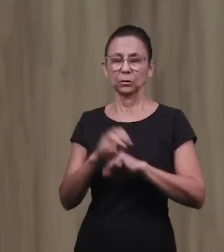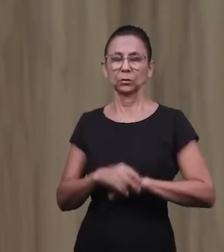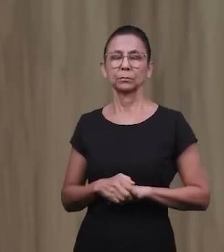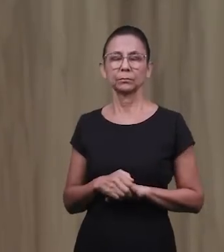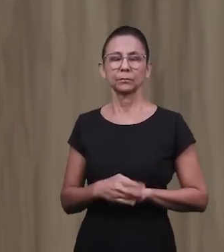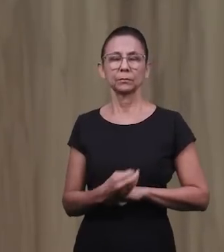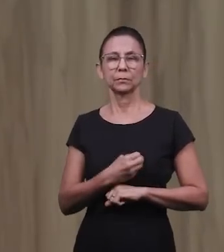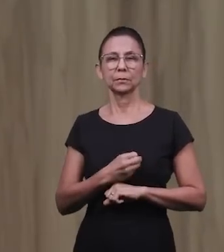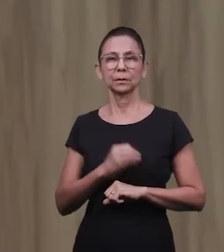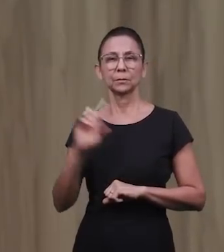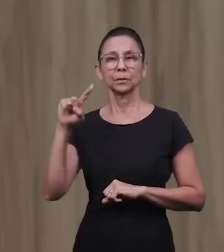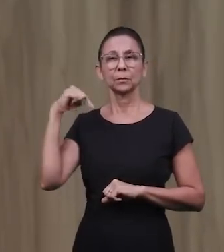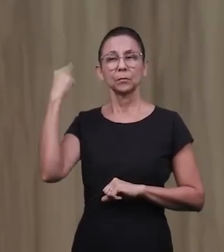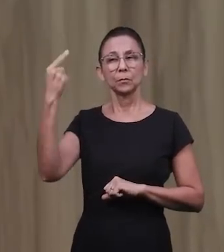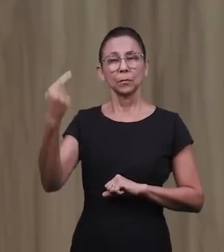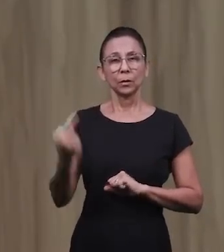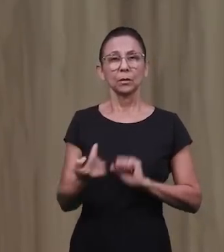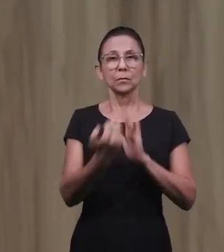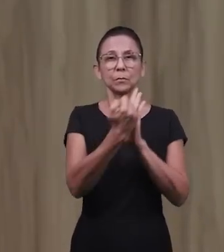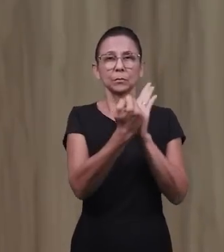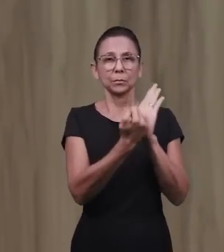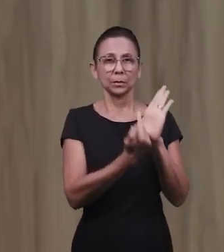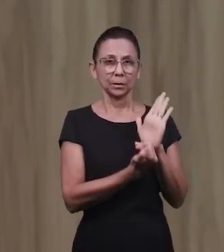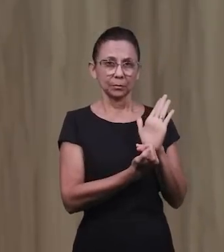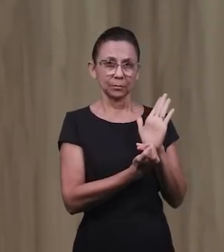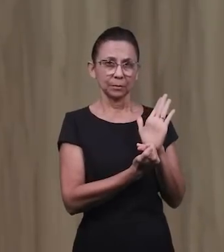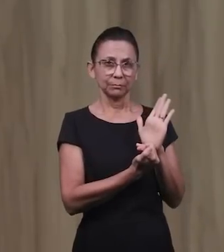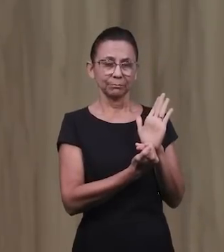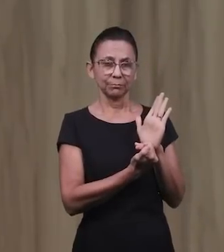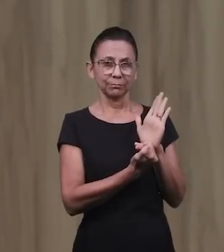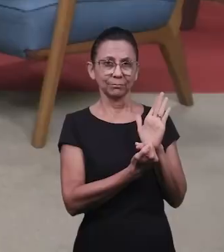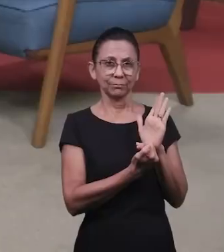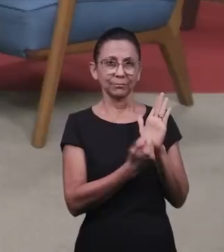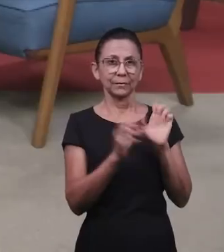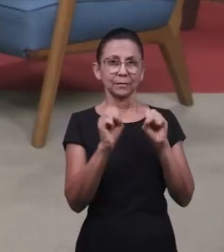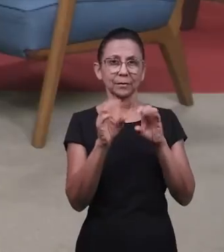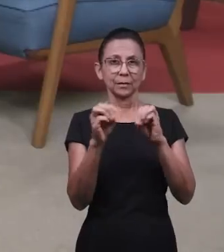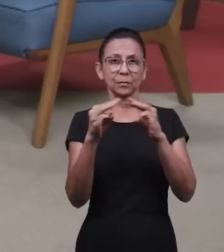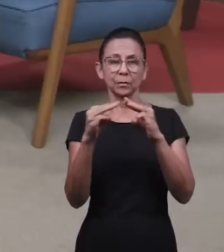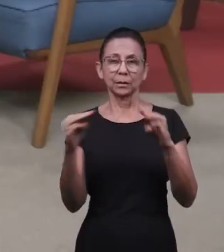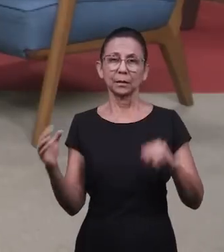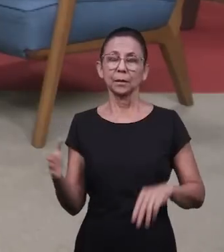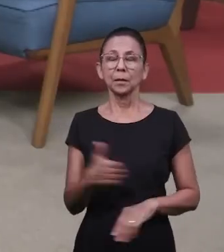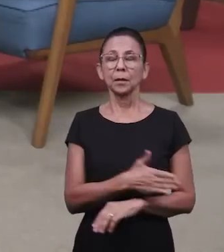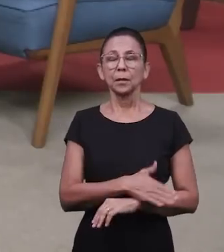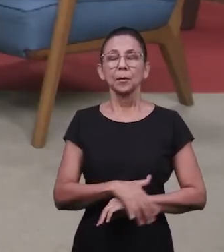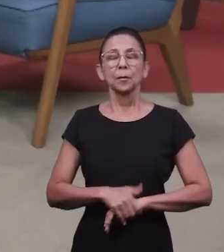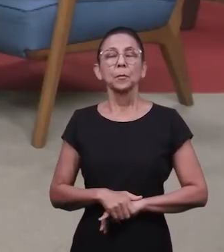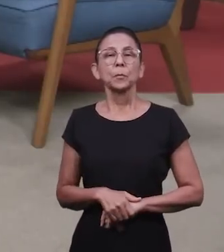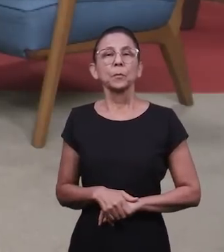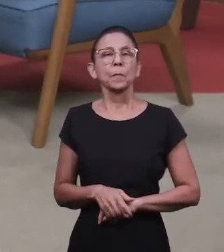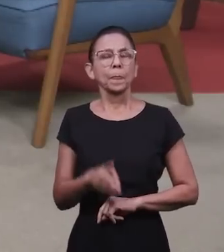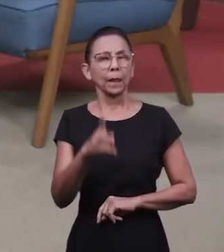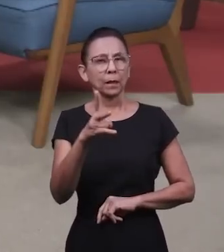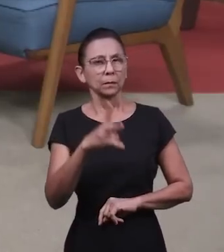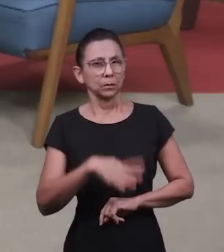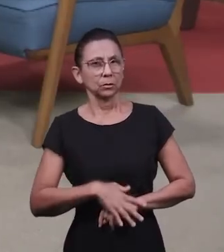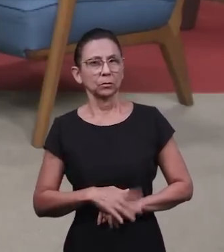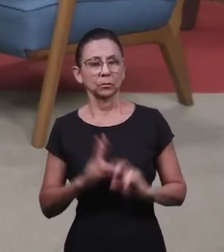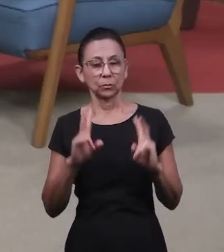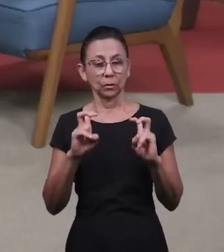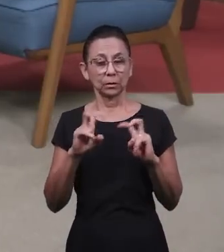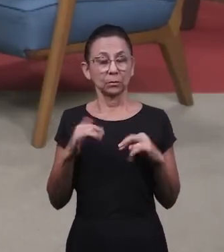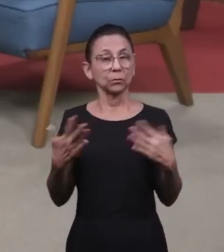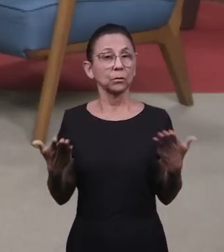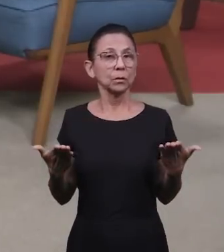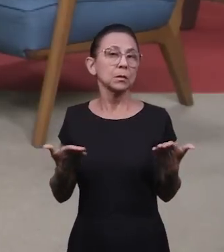semana que vem do programa Anunciando o Evangelho Eterno, dentro do quadro Lições do Manaim. Mas vamos lá, vamos entrar aqui no assunto